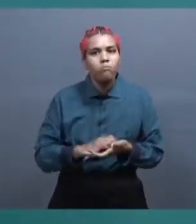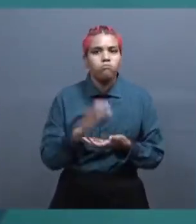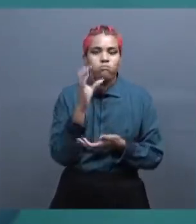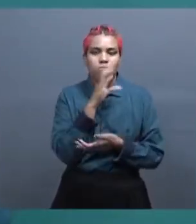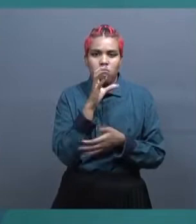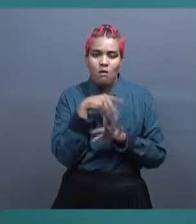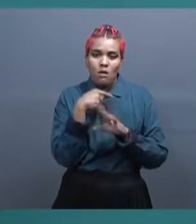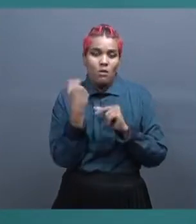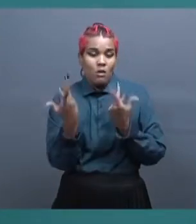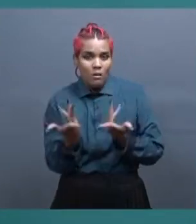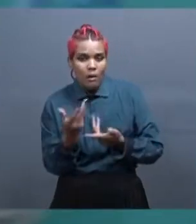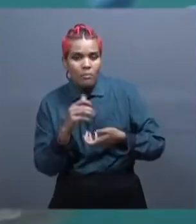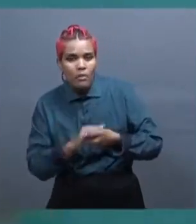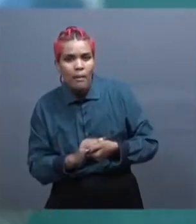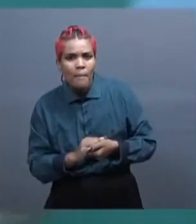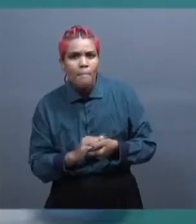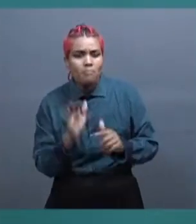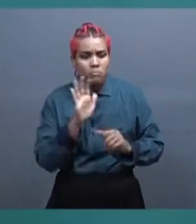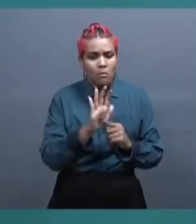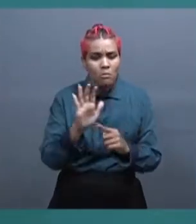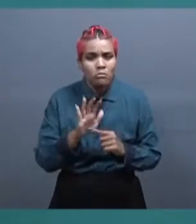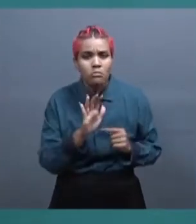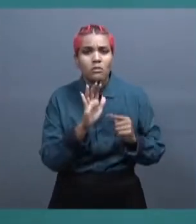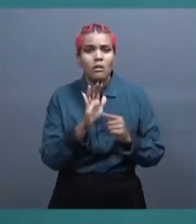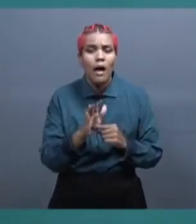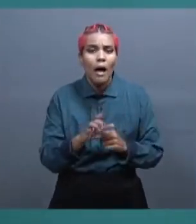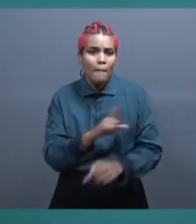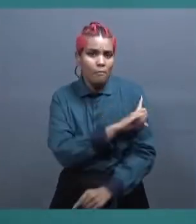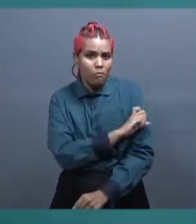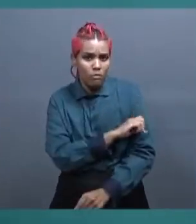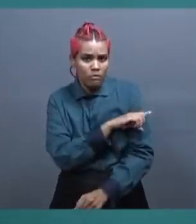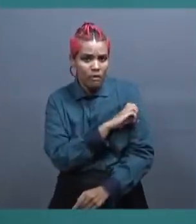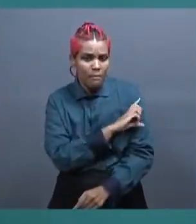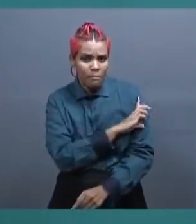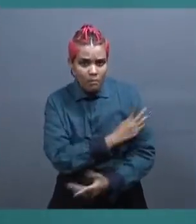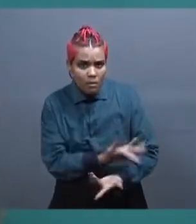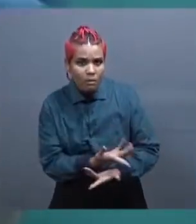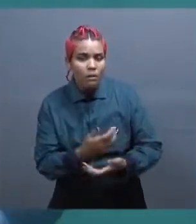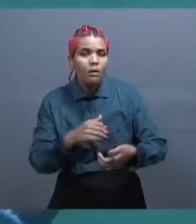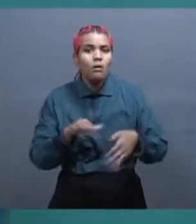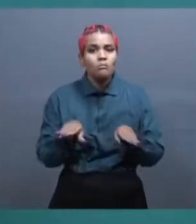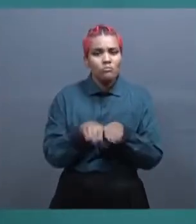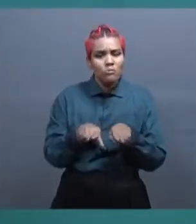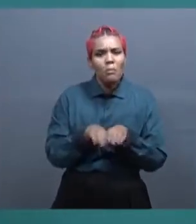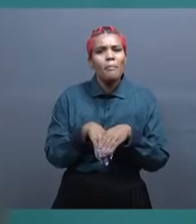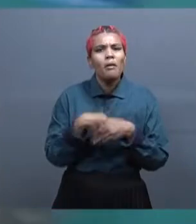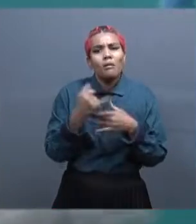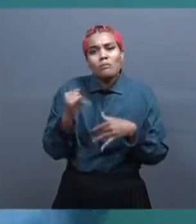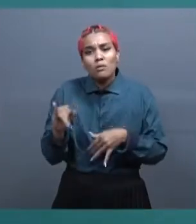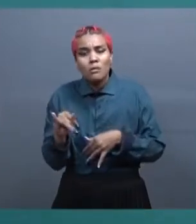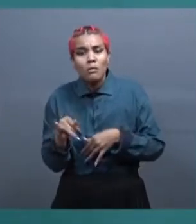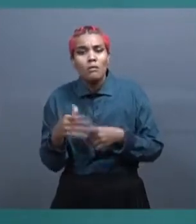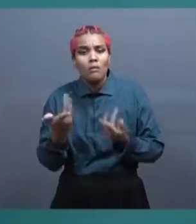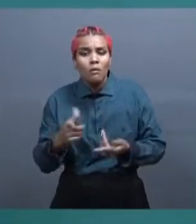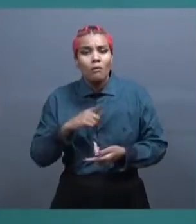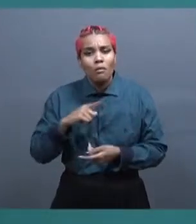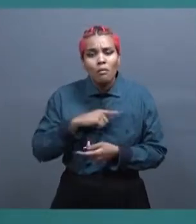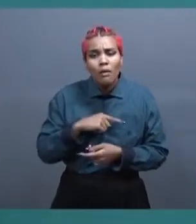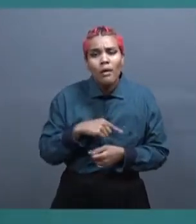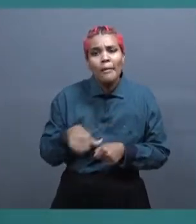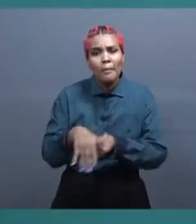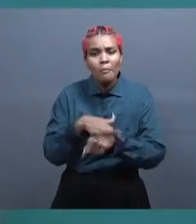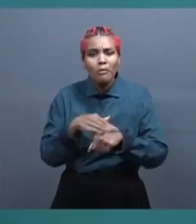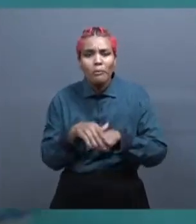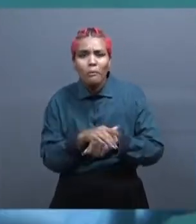é que ela tem pra avisar para os enfermeiros é que foi atendê lo pronto socorro eo também a pessoa tem 11 contra 11 em outro tipo de